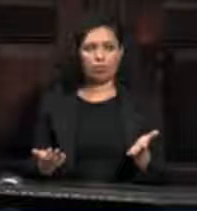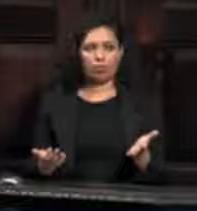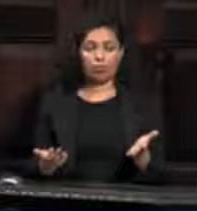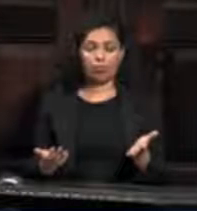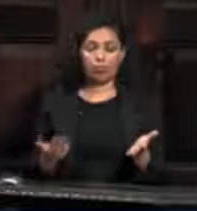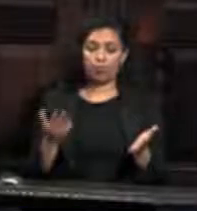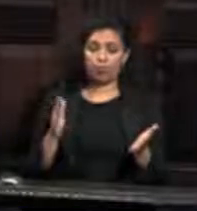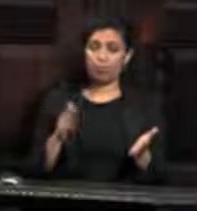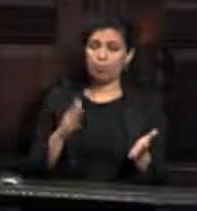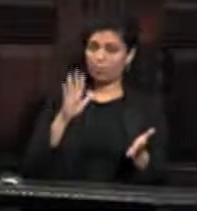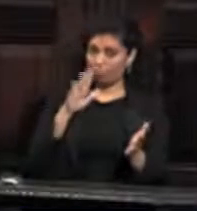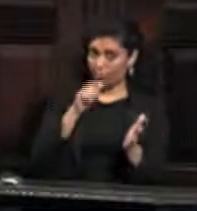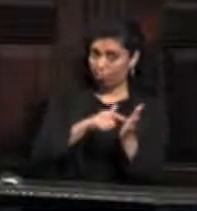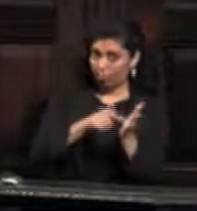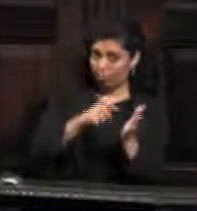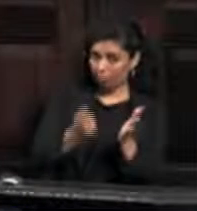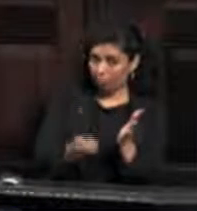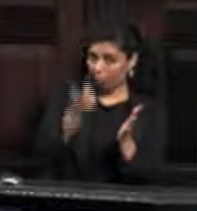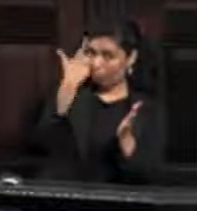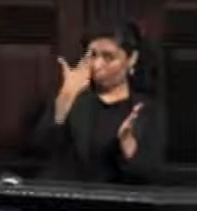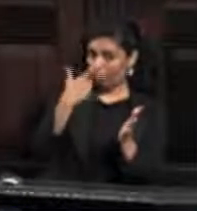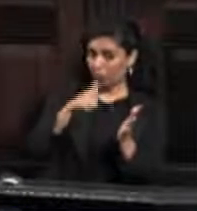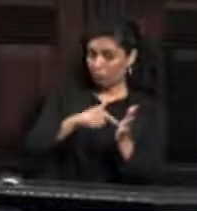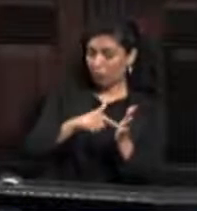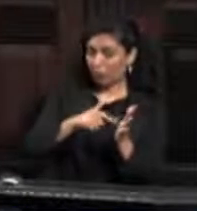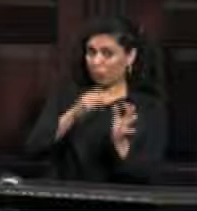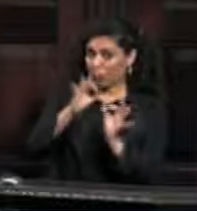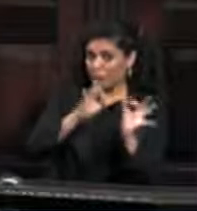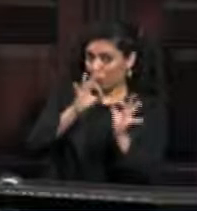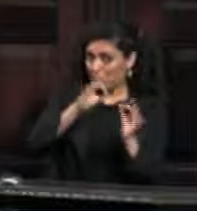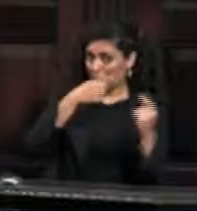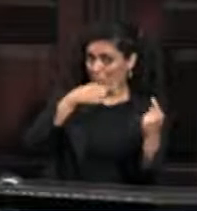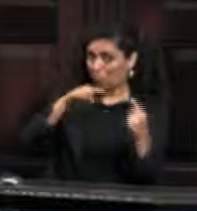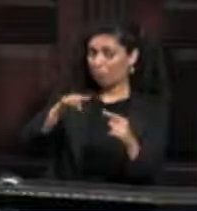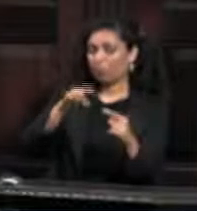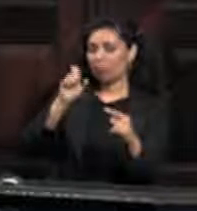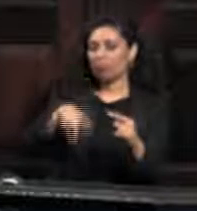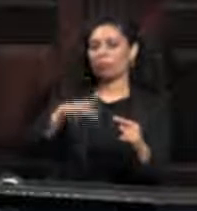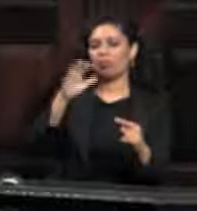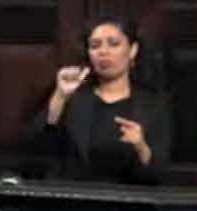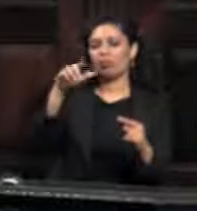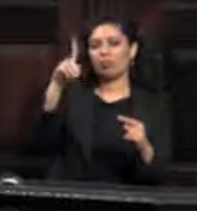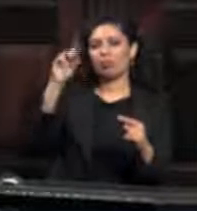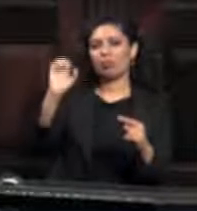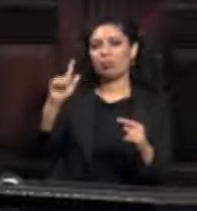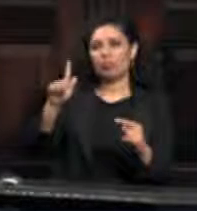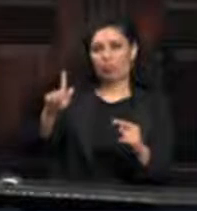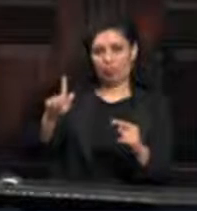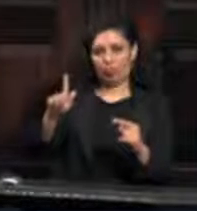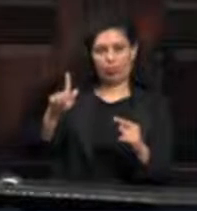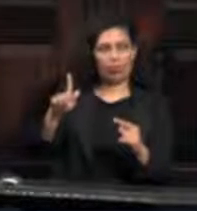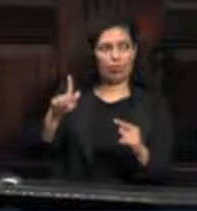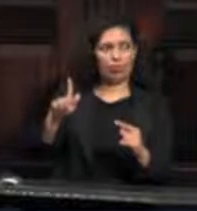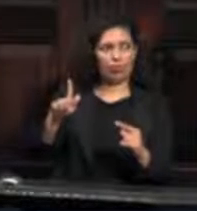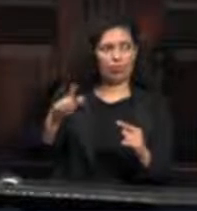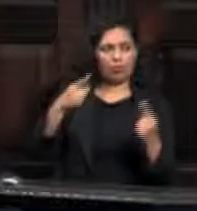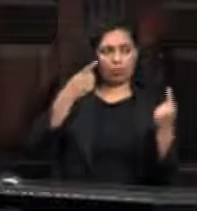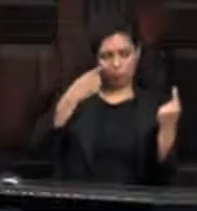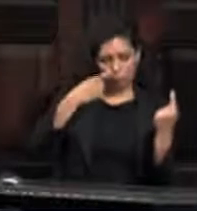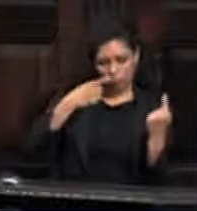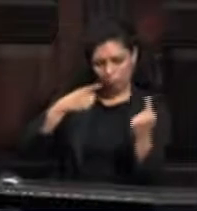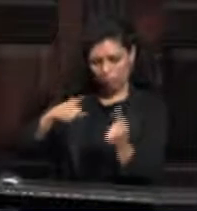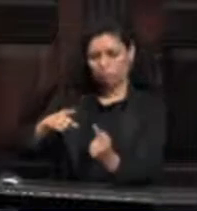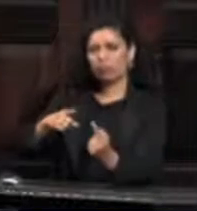CADEG contra um dos ocupantes, um desses agricultores. Essa ação foi movida pelo CADEG, querendo